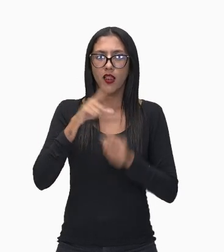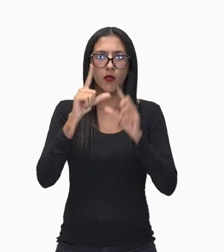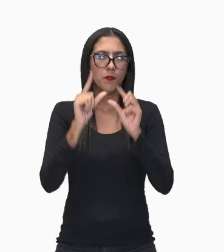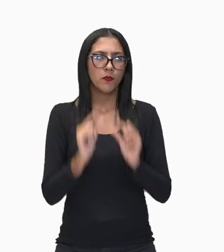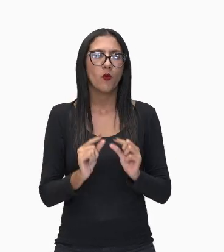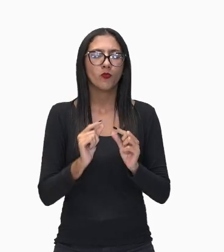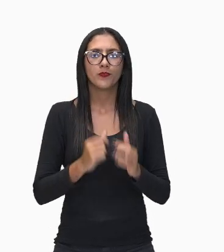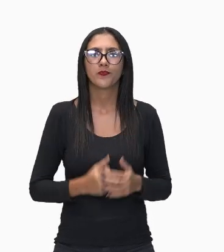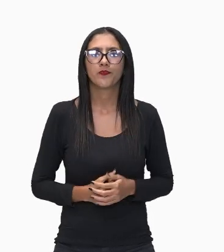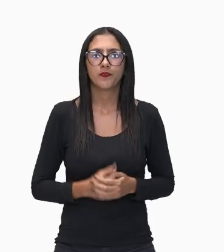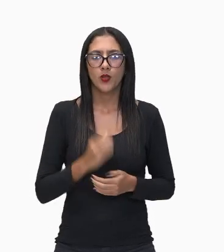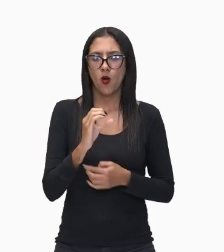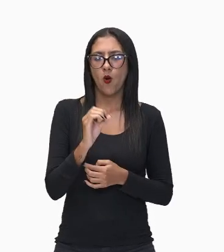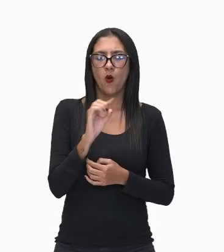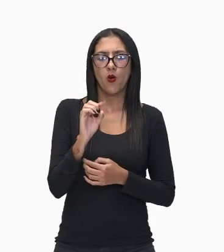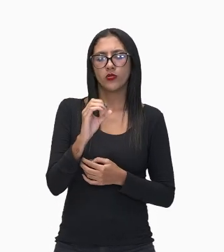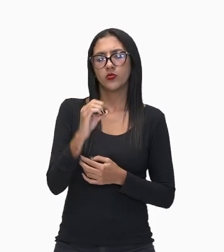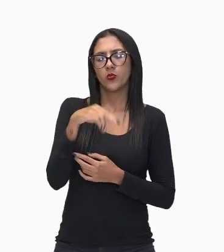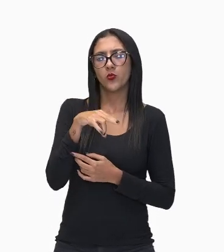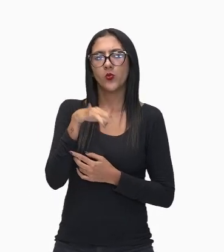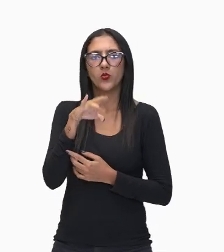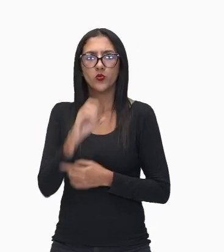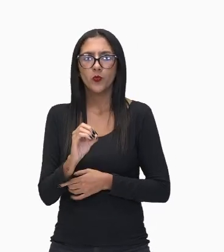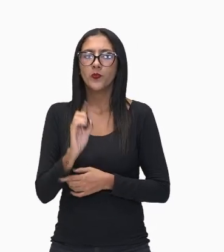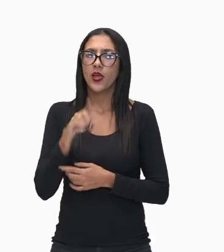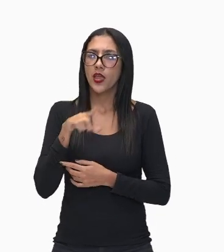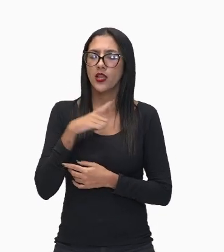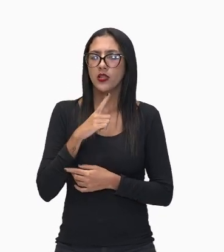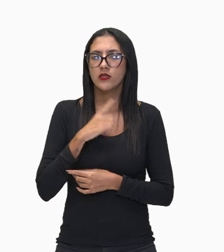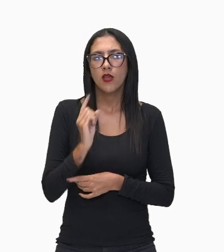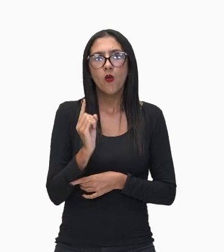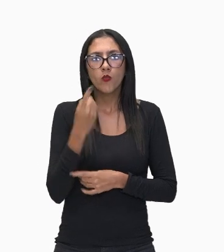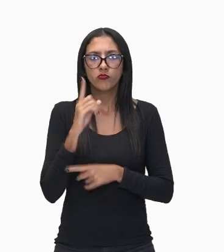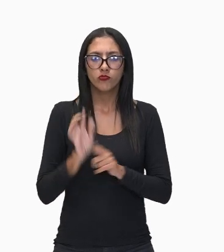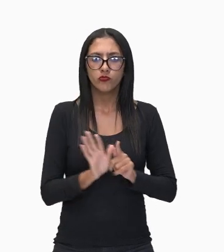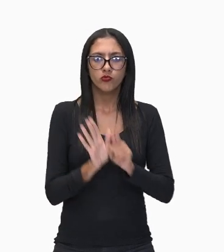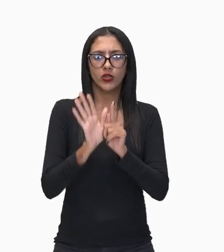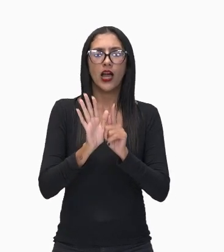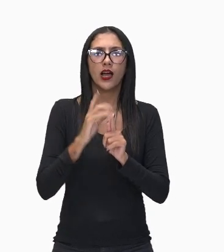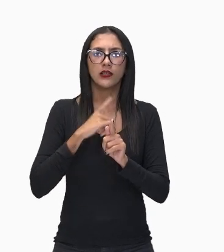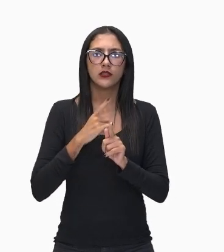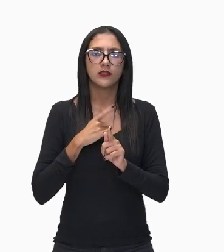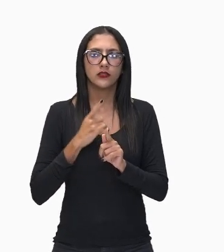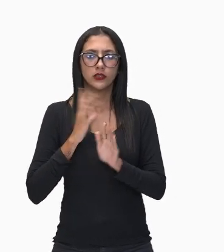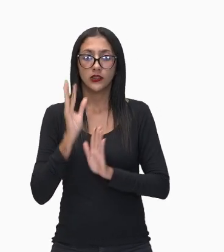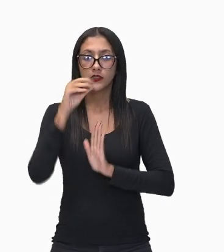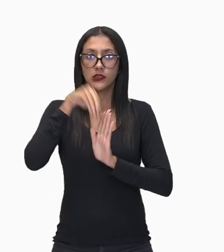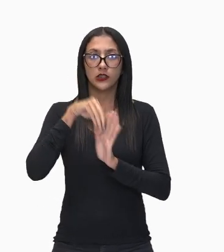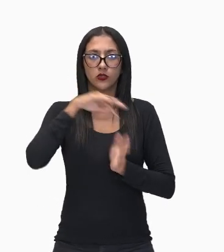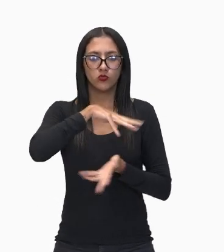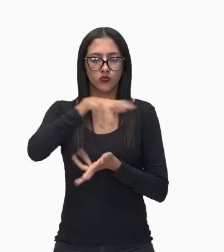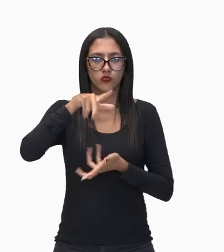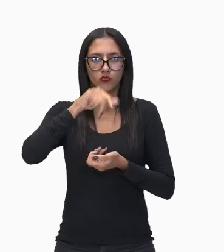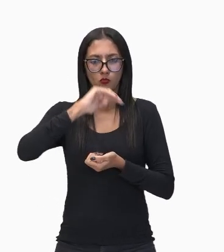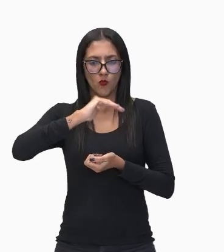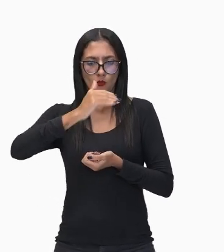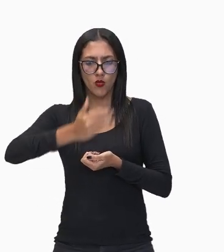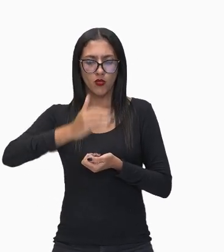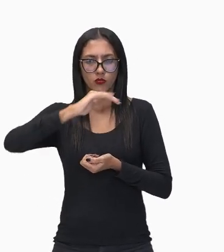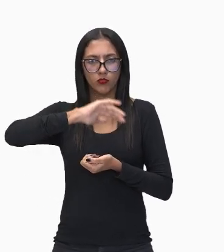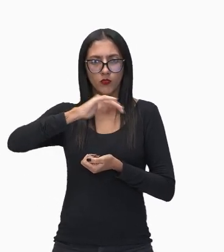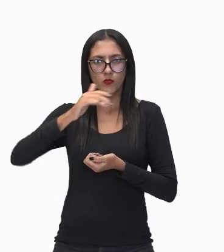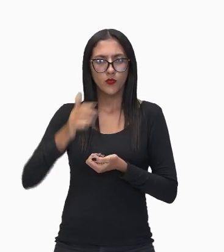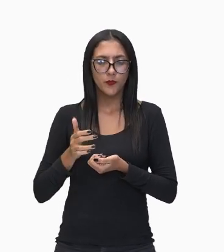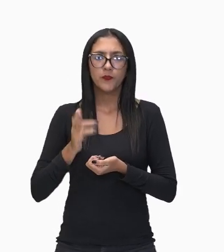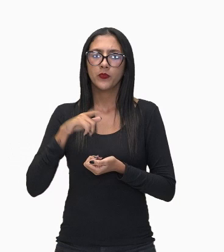o ozônio, ele é um dos gases, né, que compõe a atmosfera, né? A